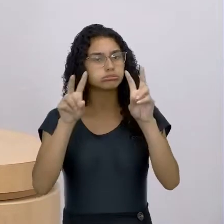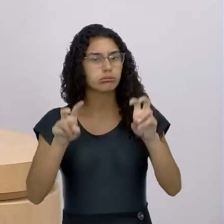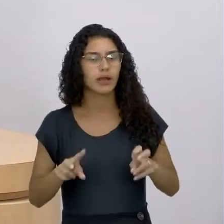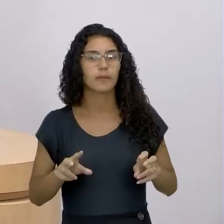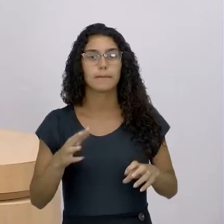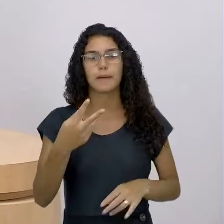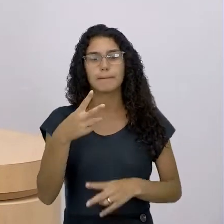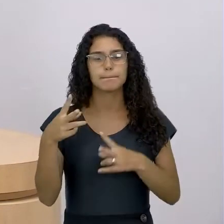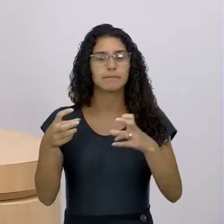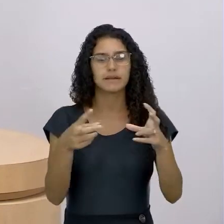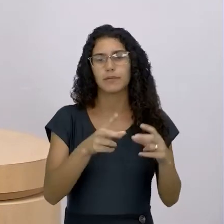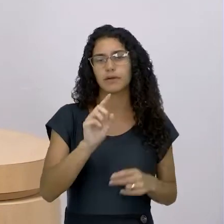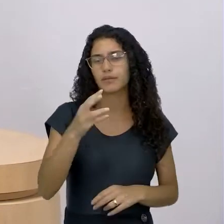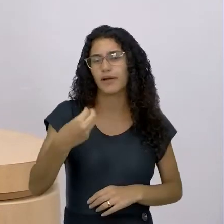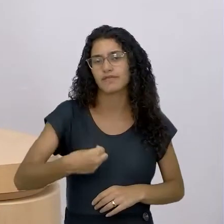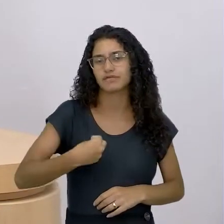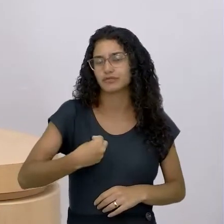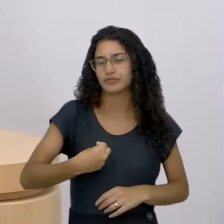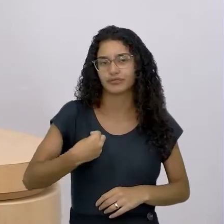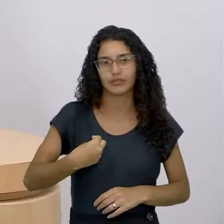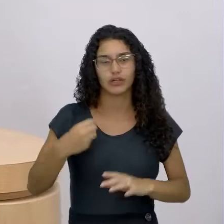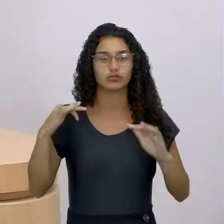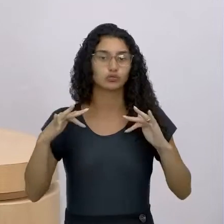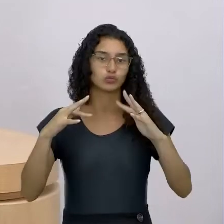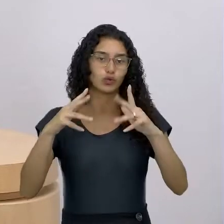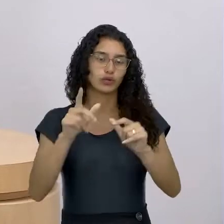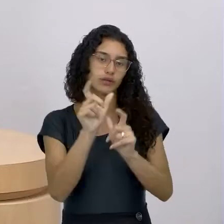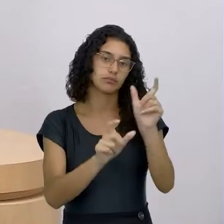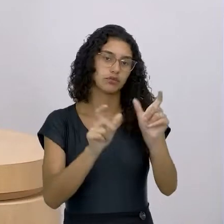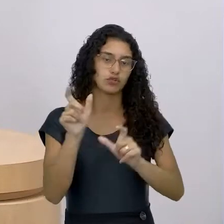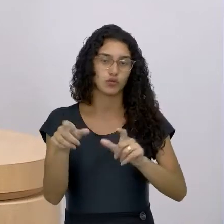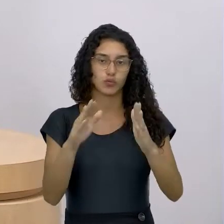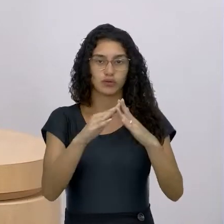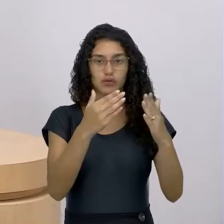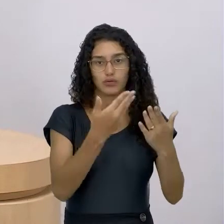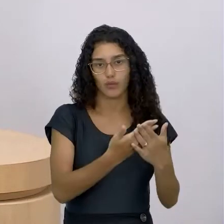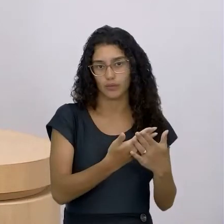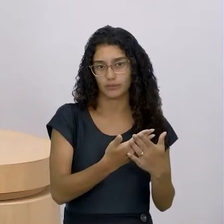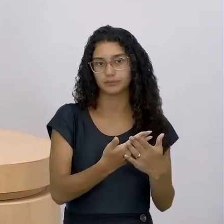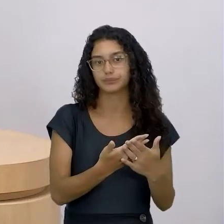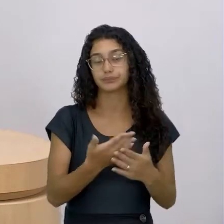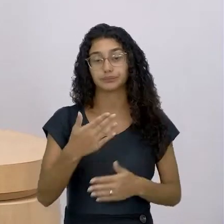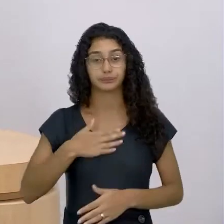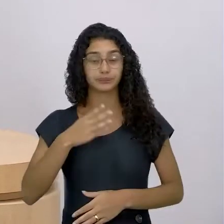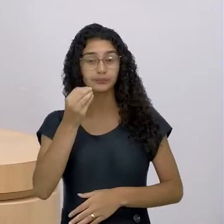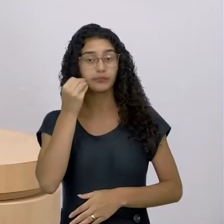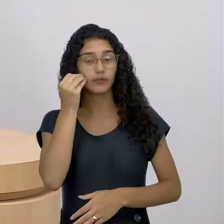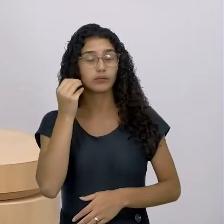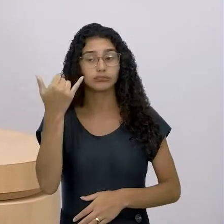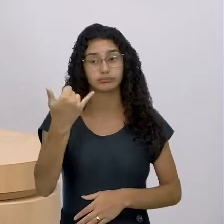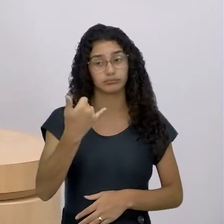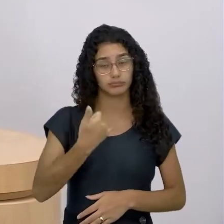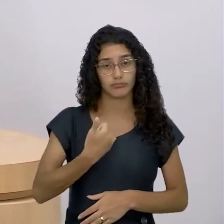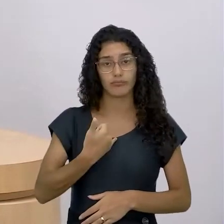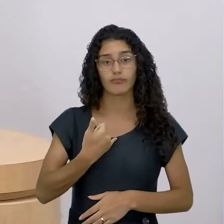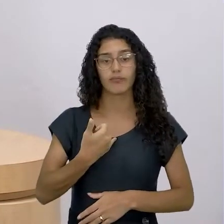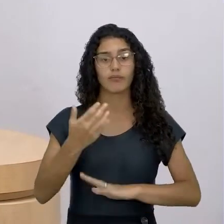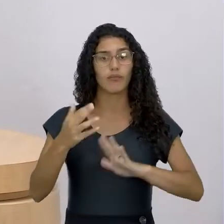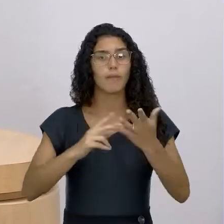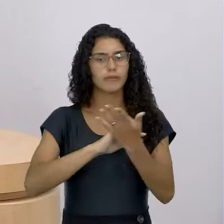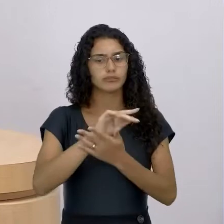mas eu vejo que não é a realidade de todas as pessoas nas escolas. Então, a minha experiência diz que